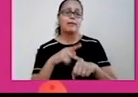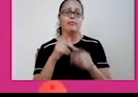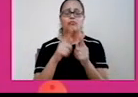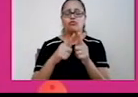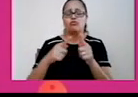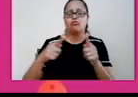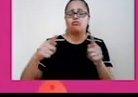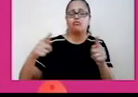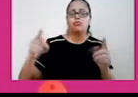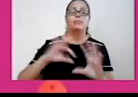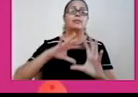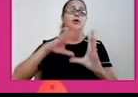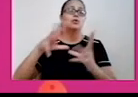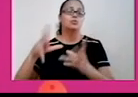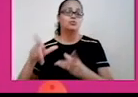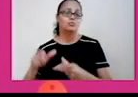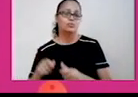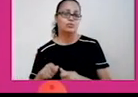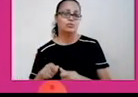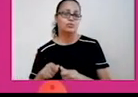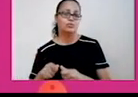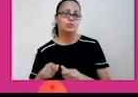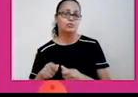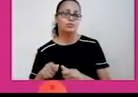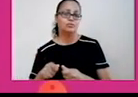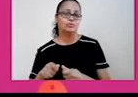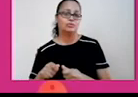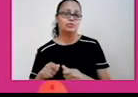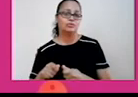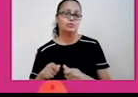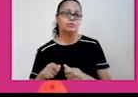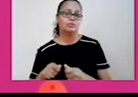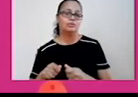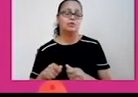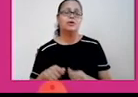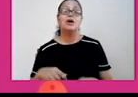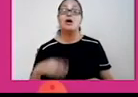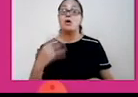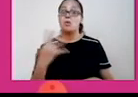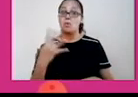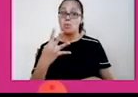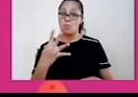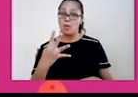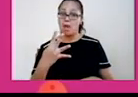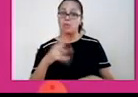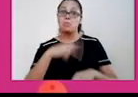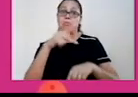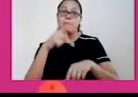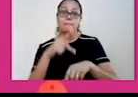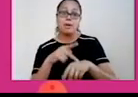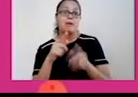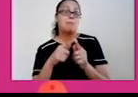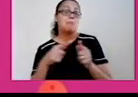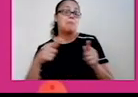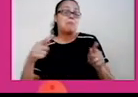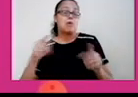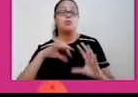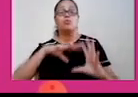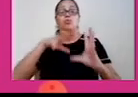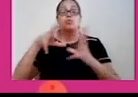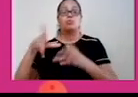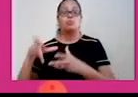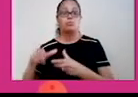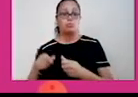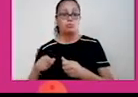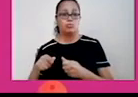mundo. O que isso significa? Que em tamanho, em extensão territorial, a China é o quarto maior país, né? Então é um país grande. Não estamos falando em